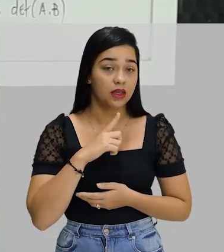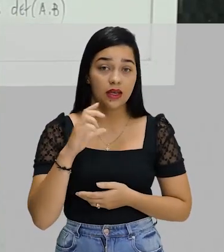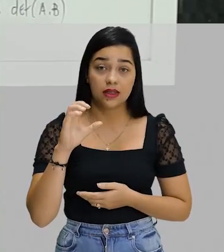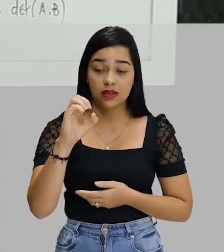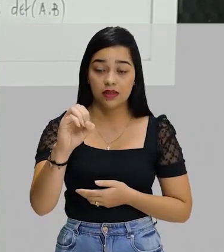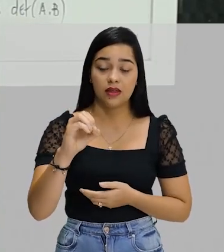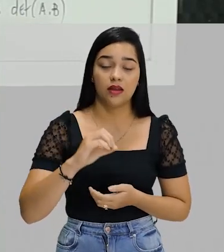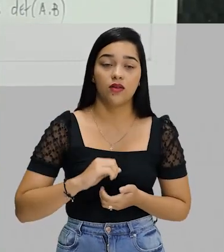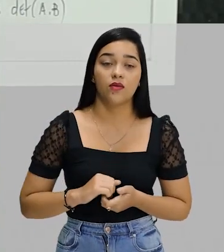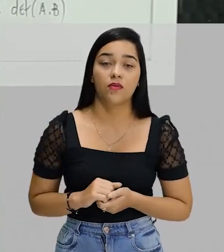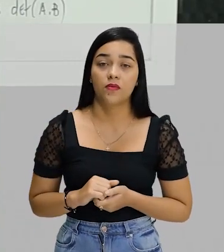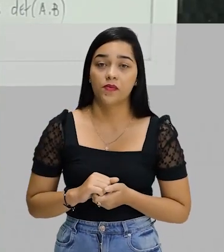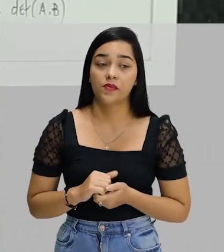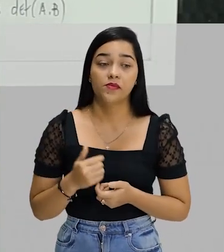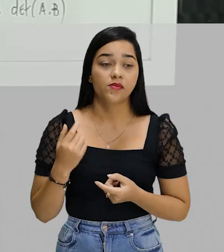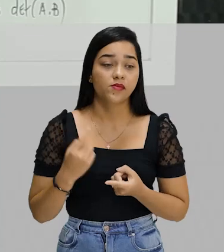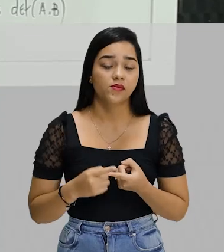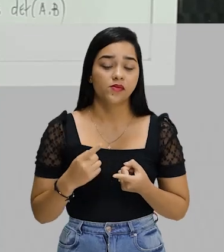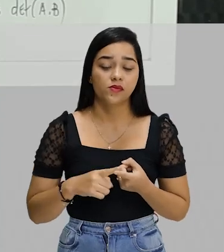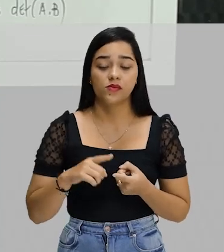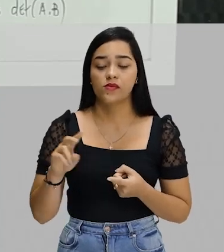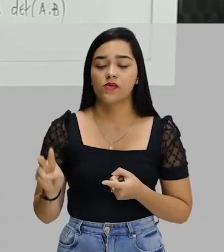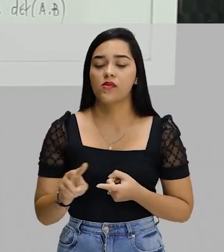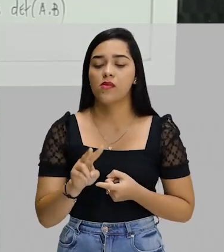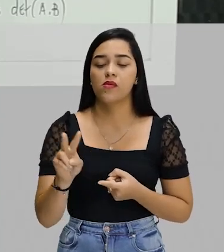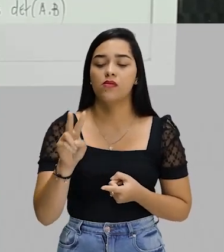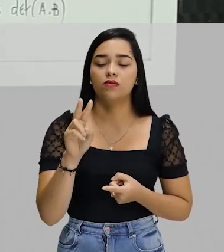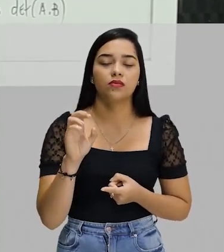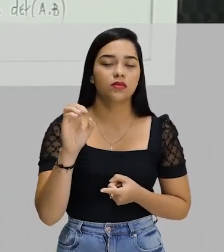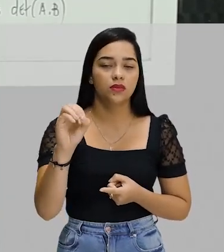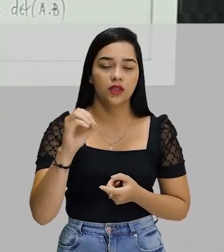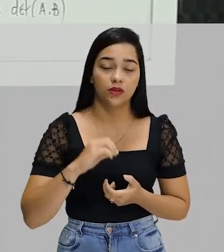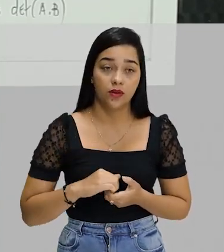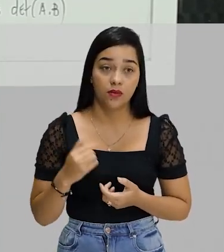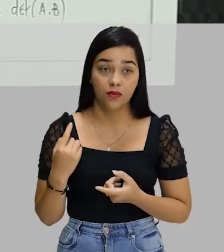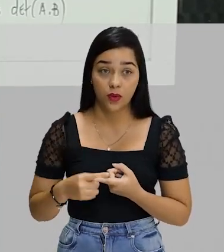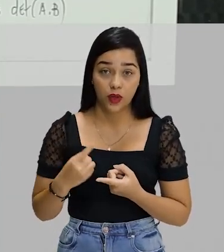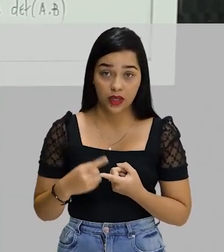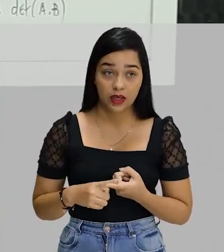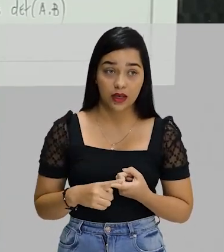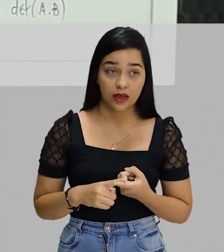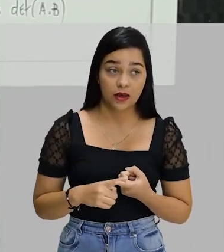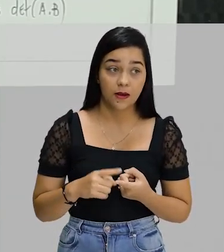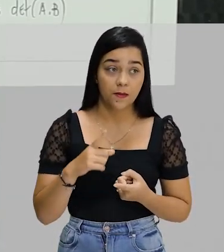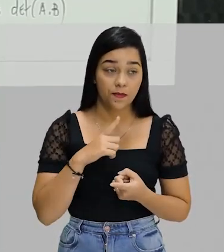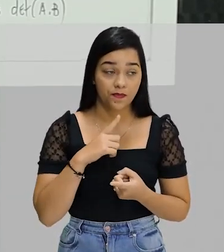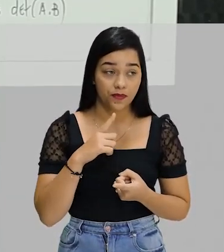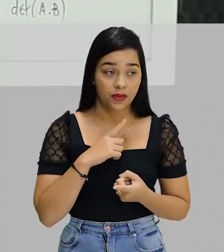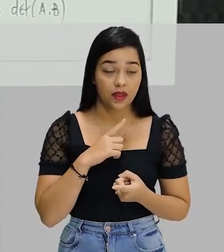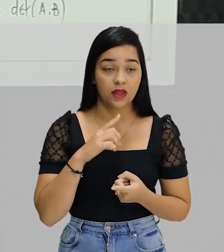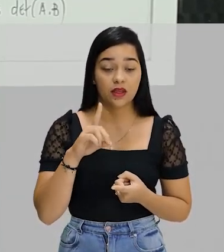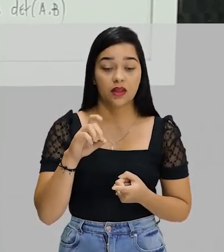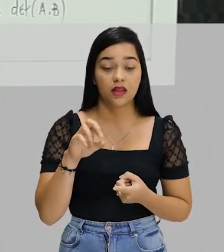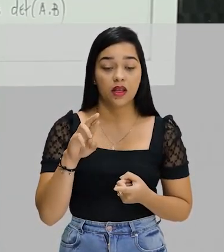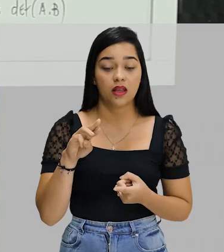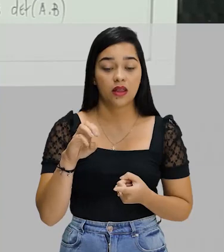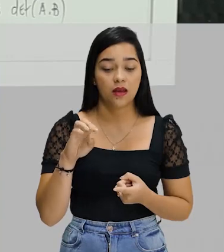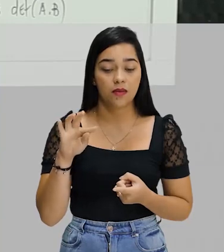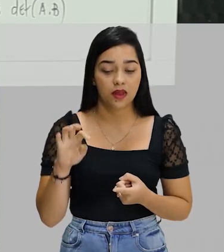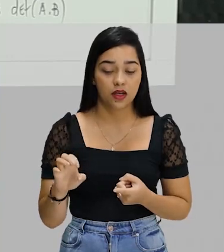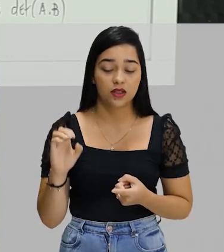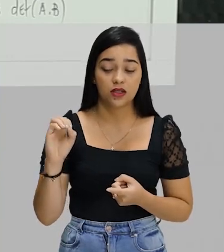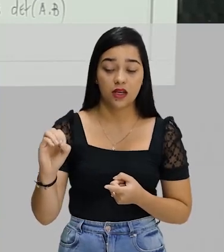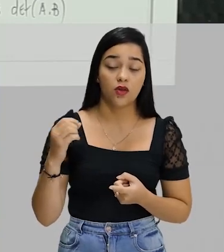zero? Por que o valor desse determinante é zero? Nesse caso aqui, turma, esse determinante aí, ele vai ser